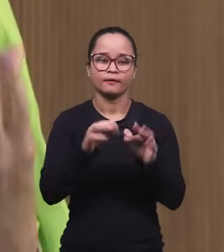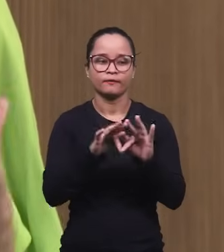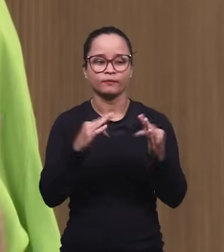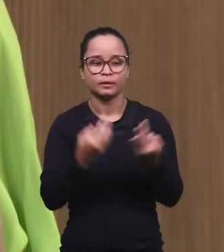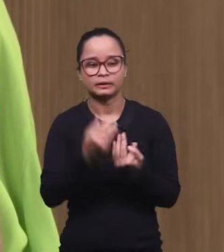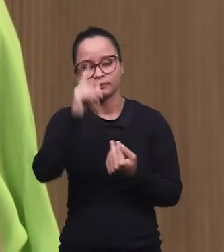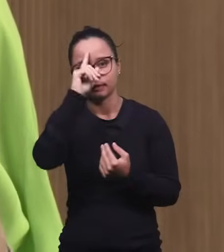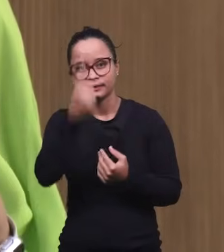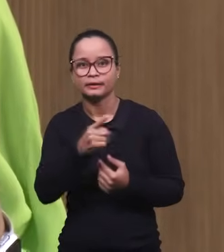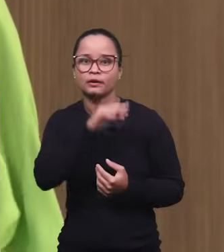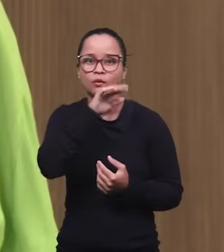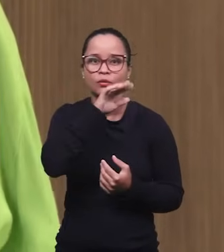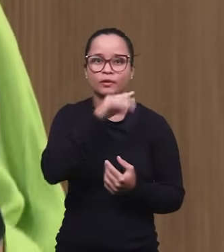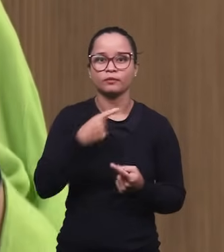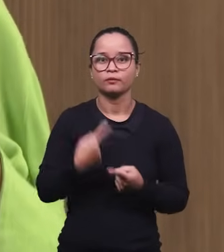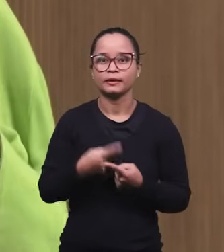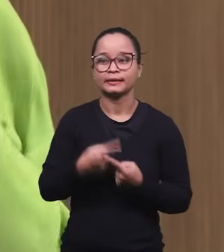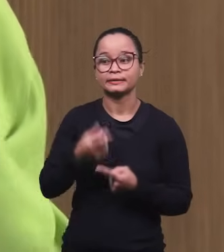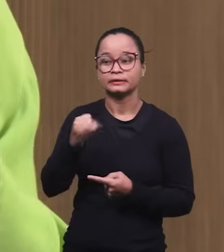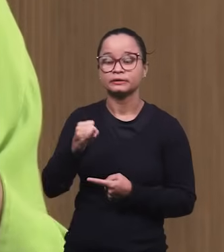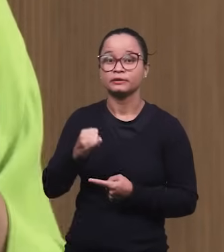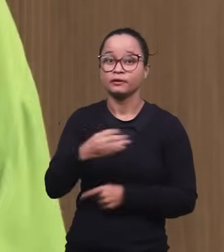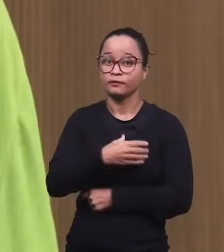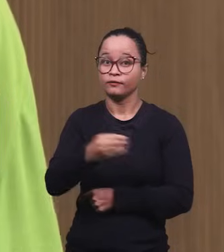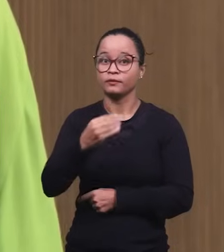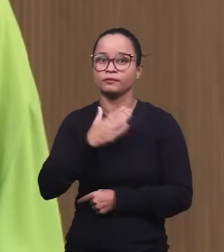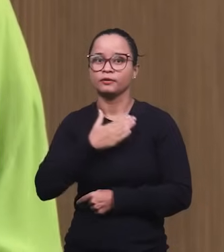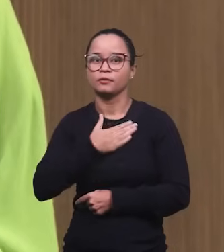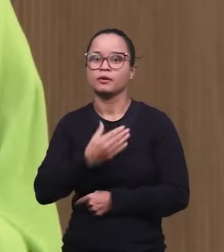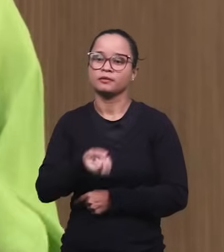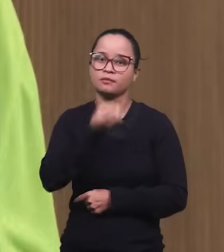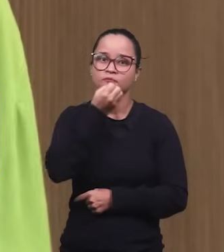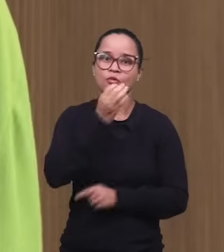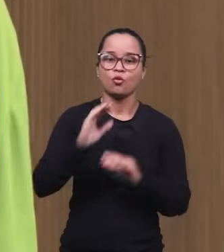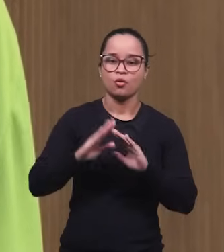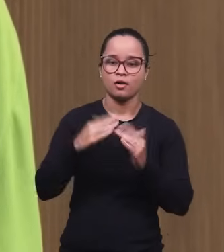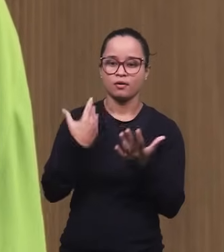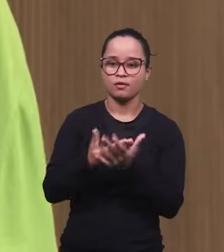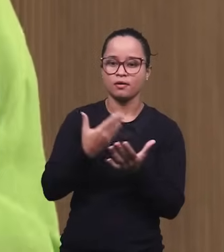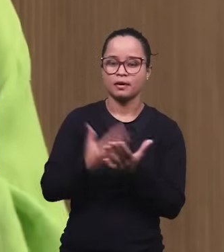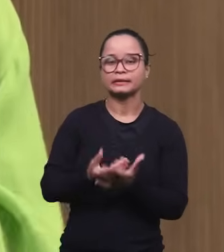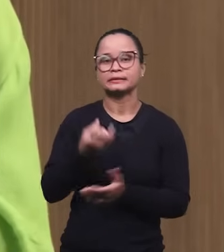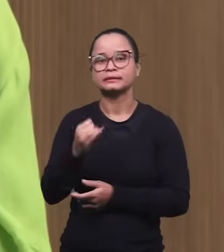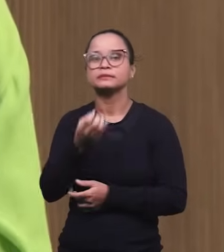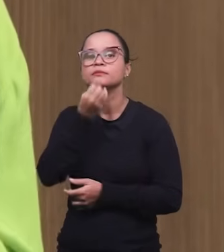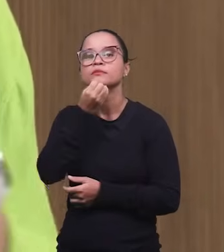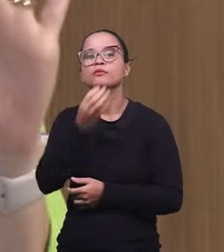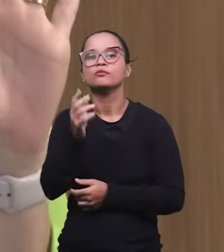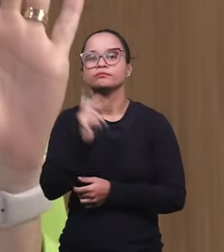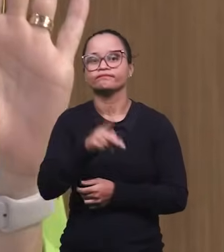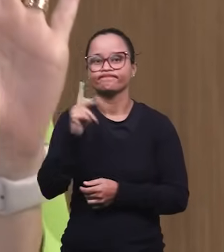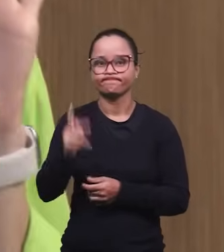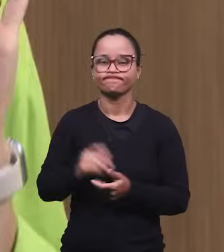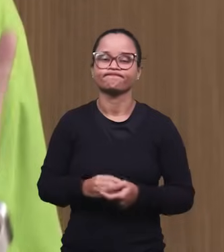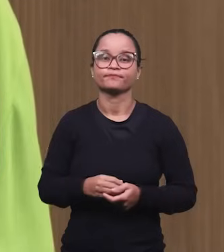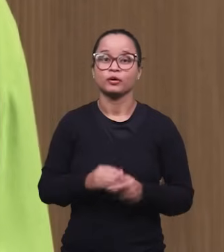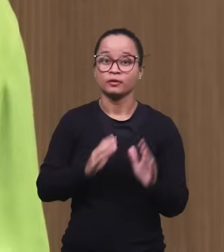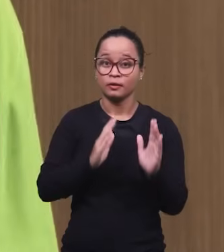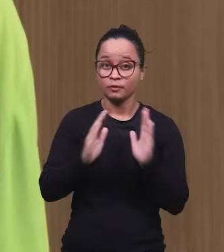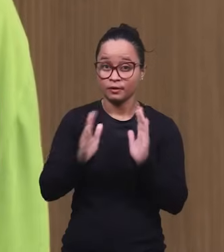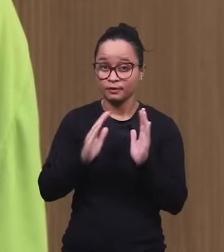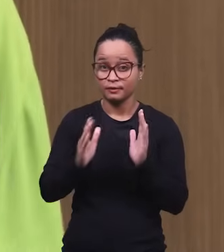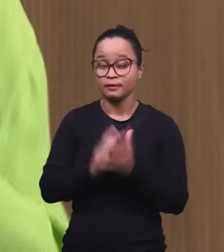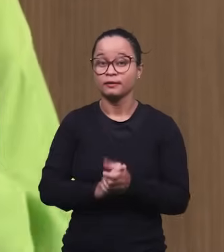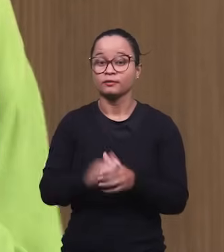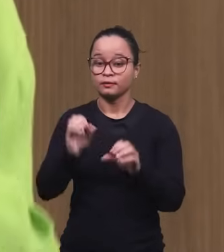ideia equivocada de que se meu filho está em uma boa escola, se tem bons professores, o processo de educação dele, de